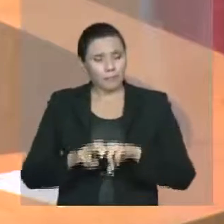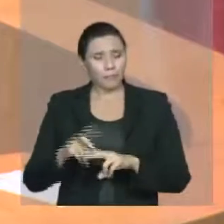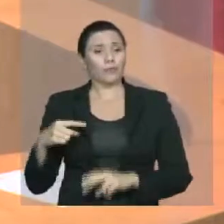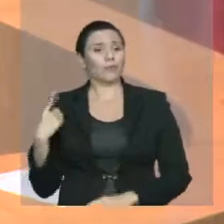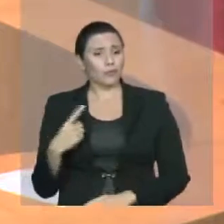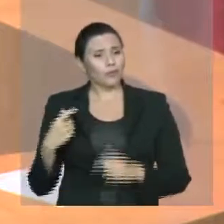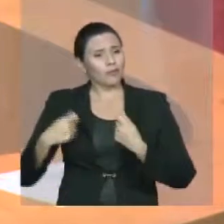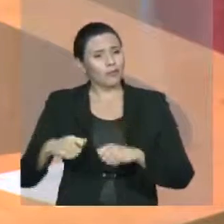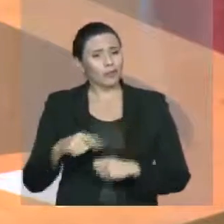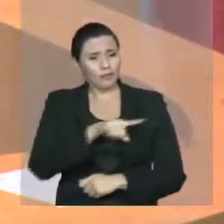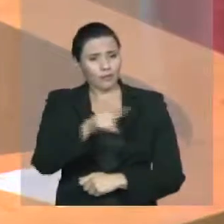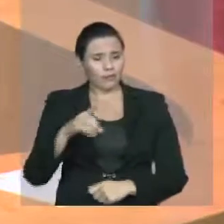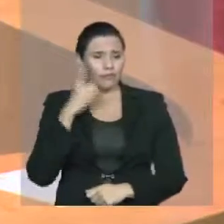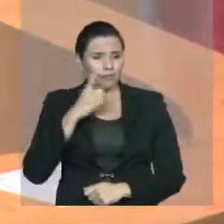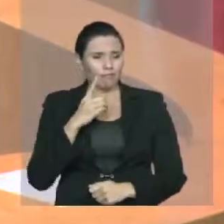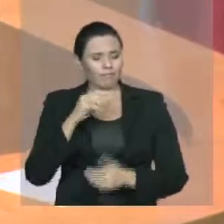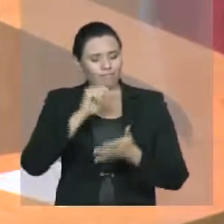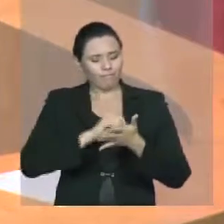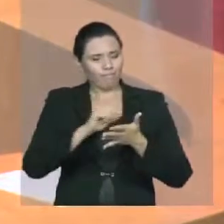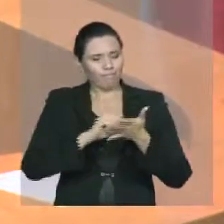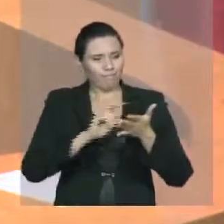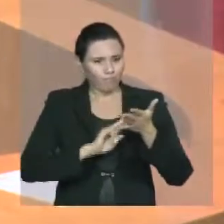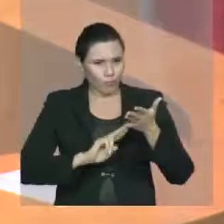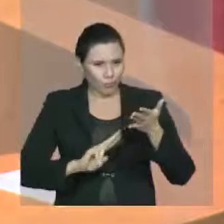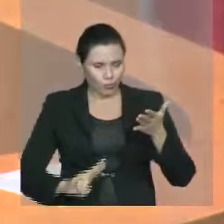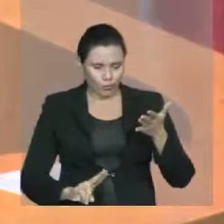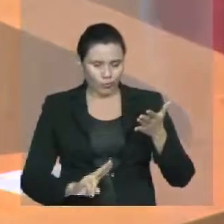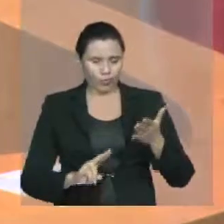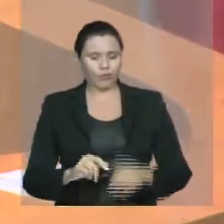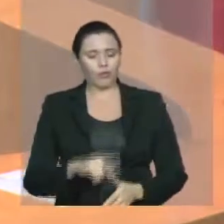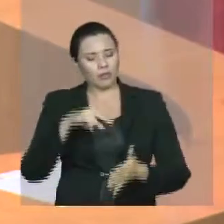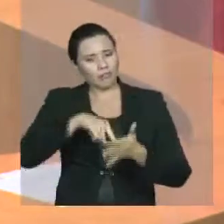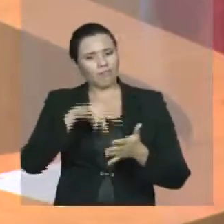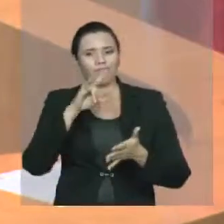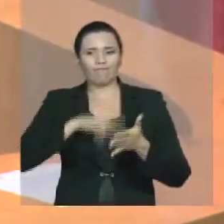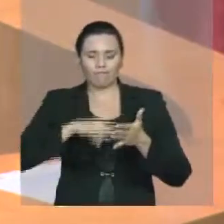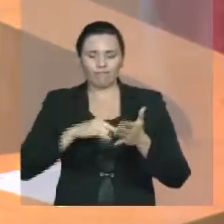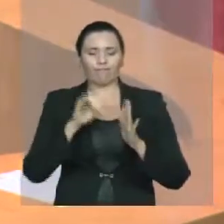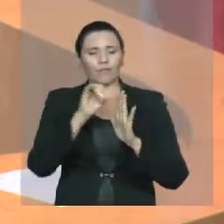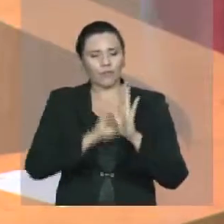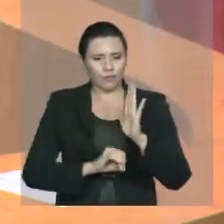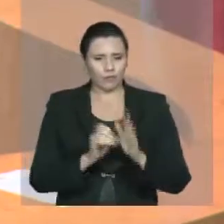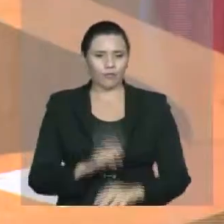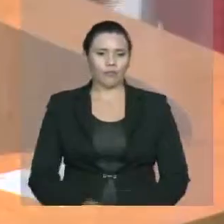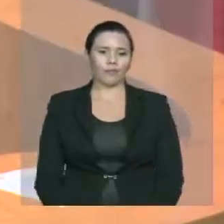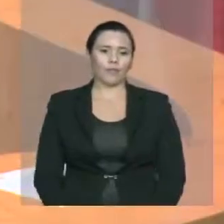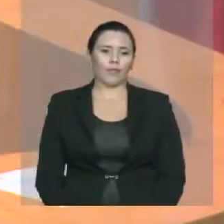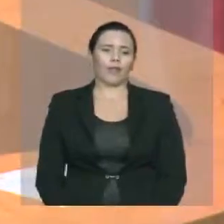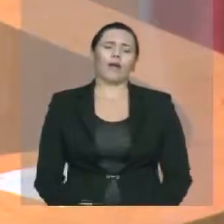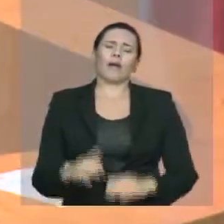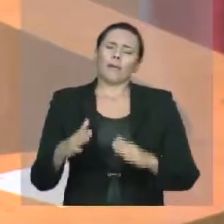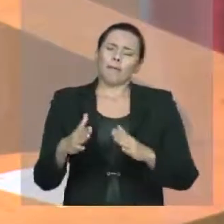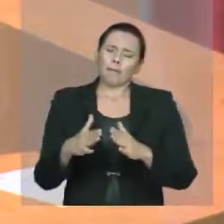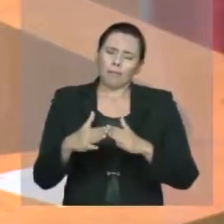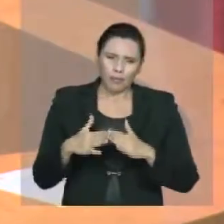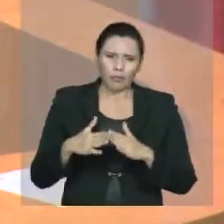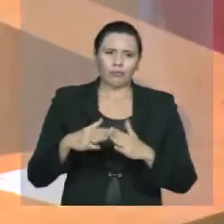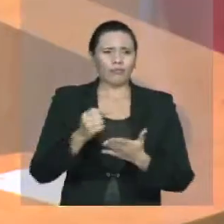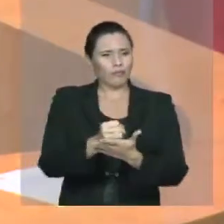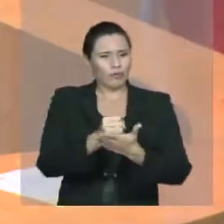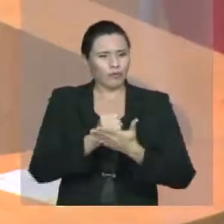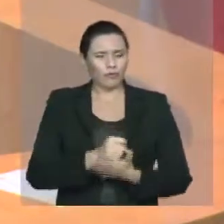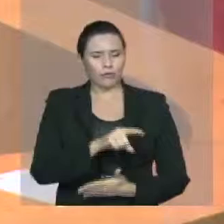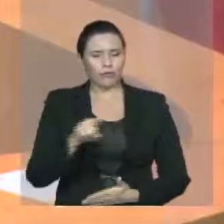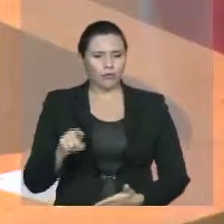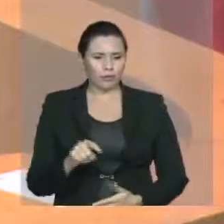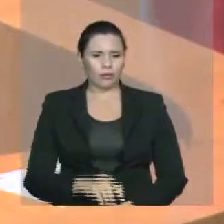também o anseio dos demais parlamentares, dos demais pares. Então, nós temos esses dois encaminhamentos. Nos